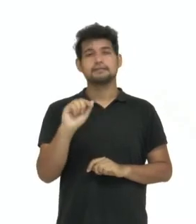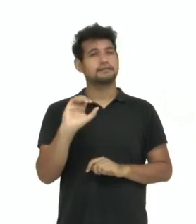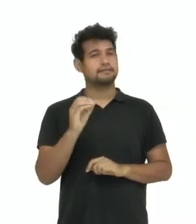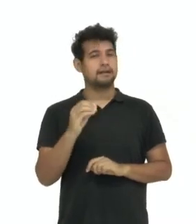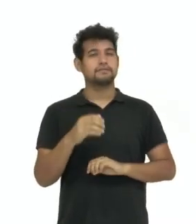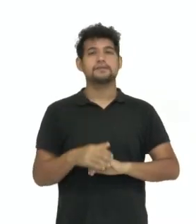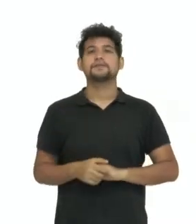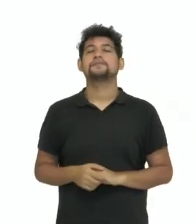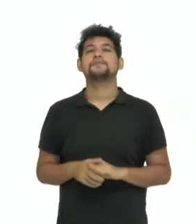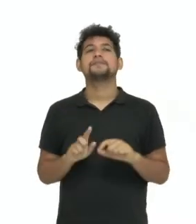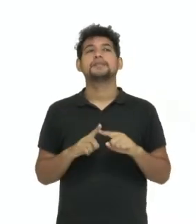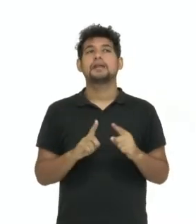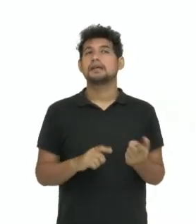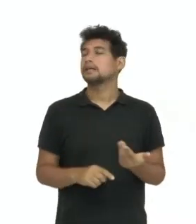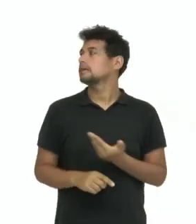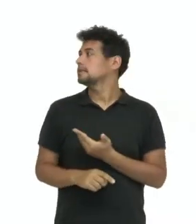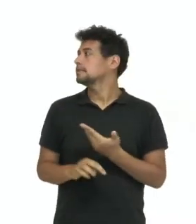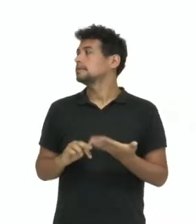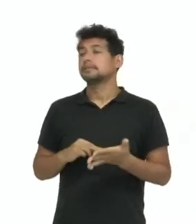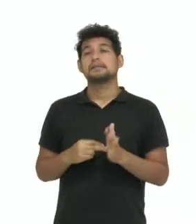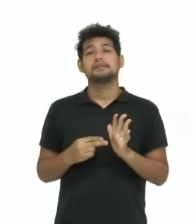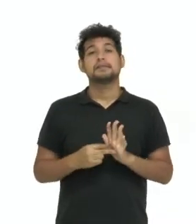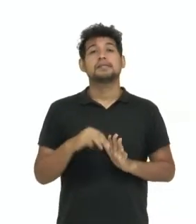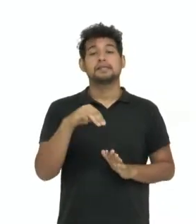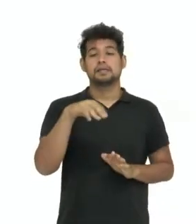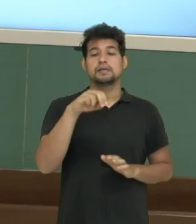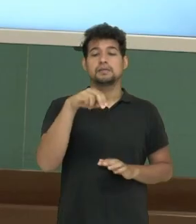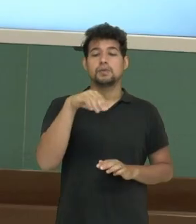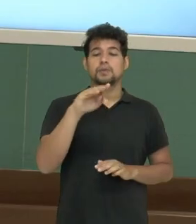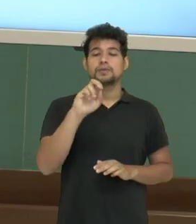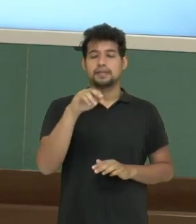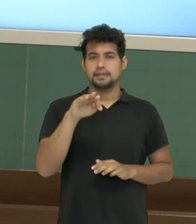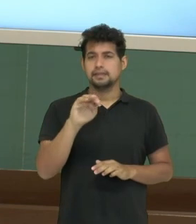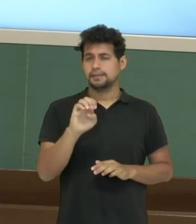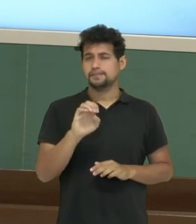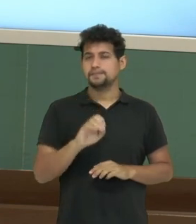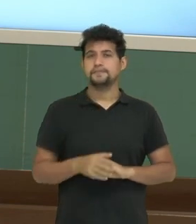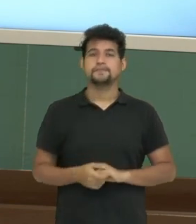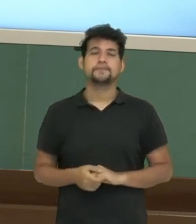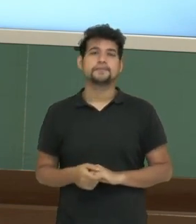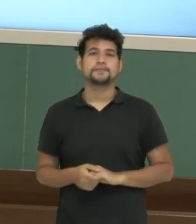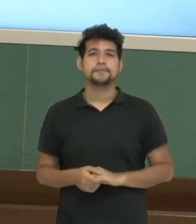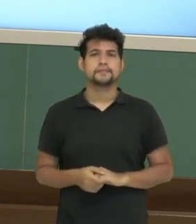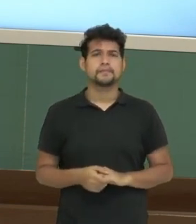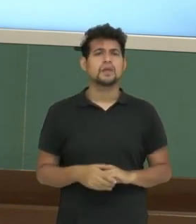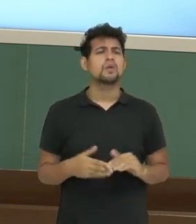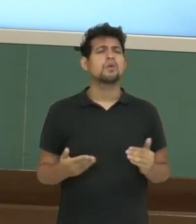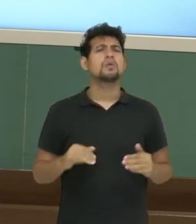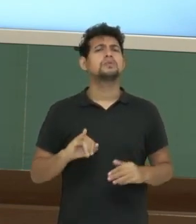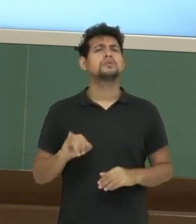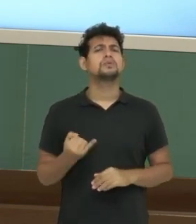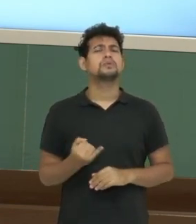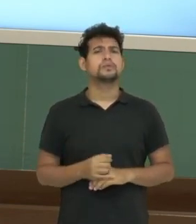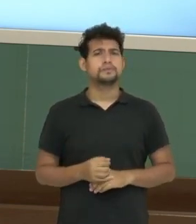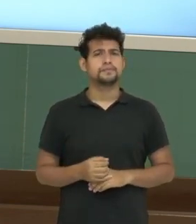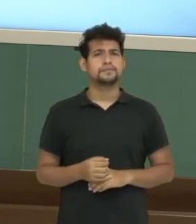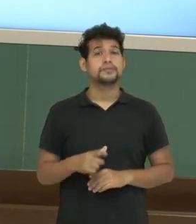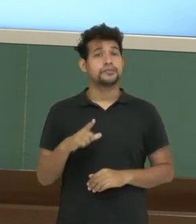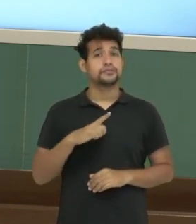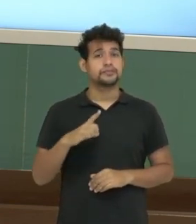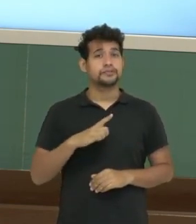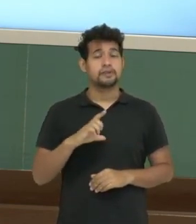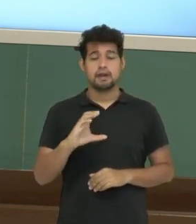5.796,37. Então, esse aqui é o montante, ok? E o juro, qual é o juro? Se eu tinha um capital